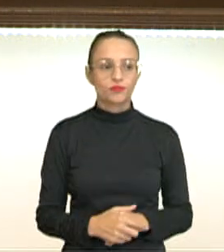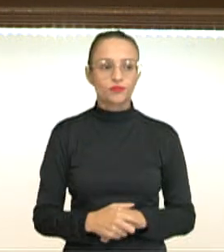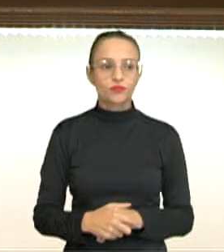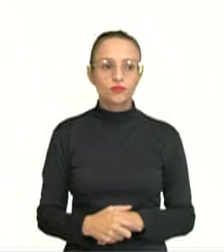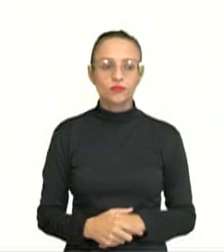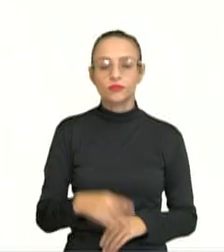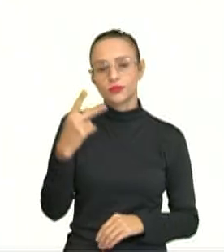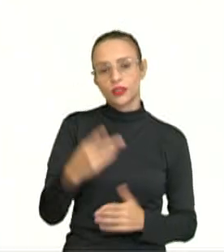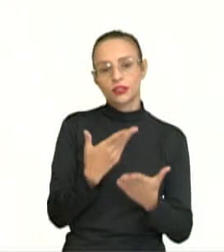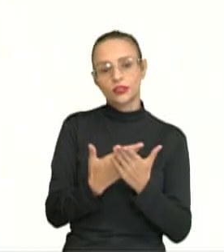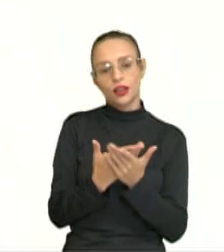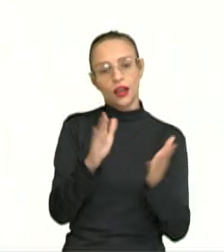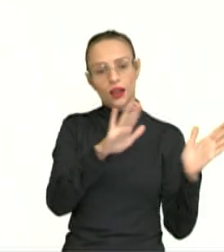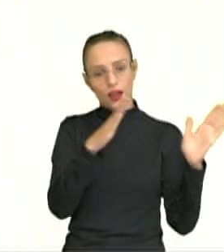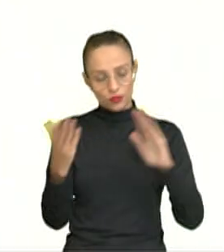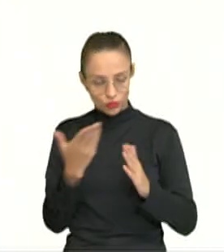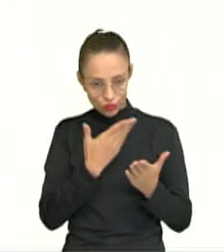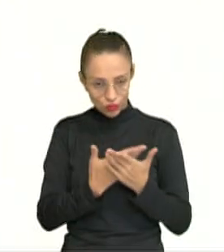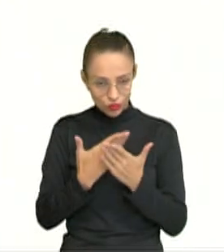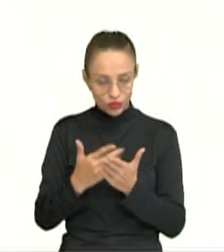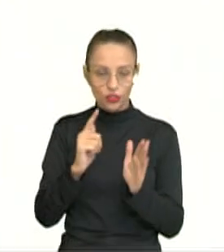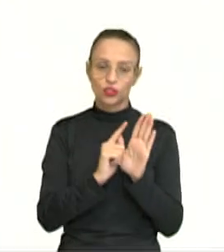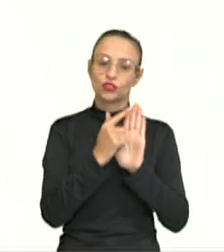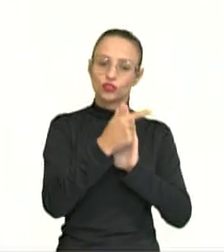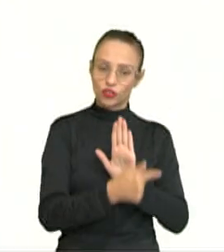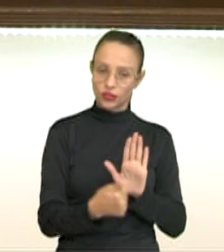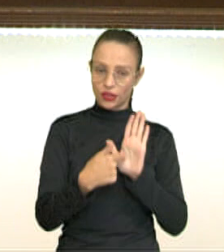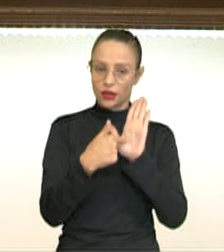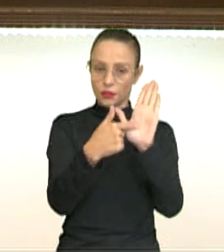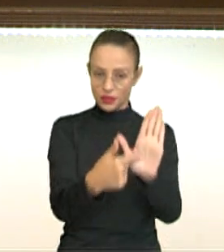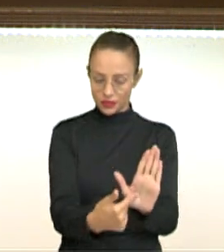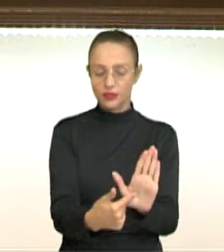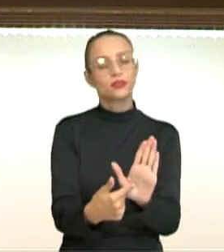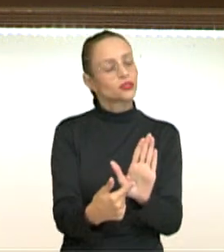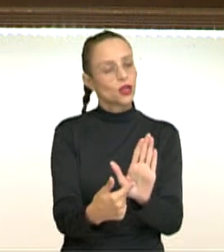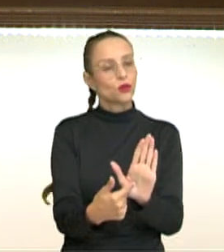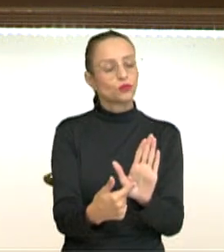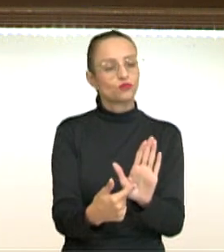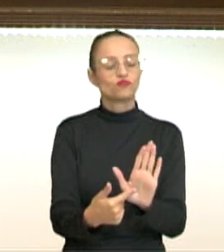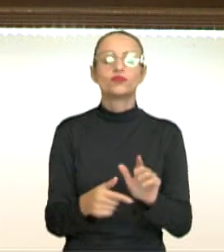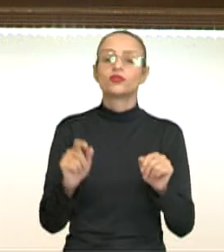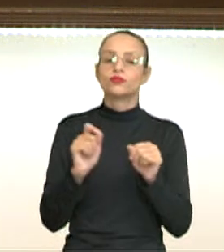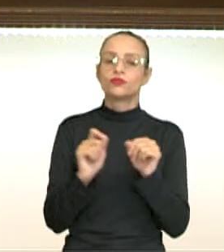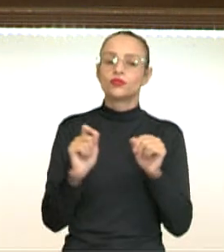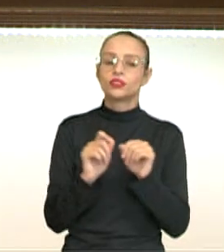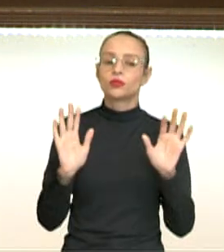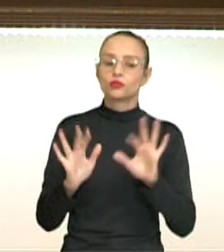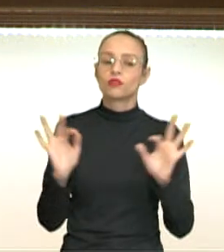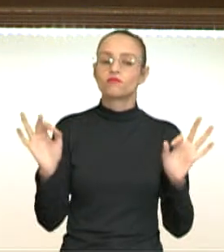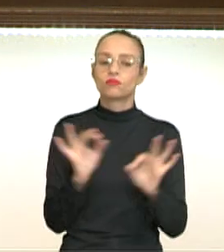Então, na aula de hoje, nós estudamos o gênero apresentação oral, fizemos aí